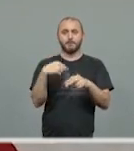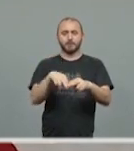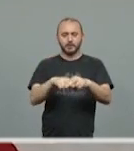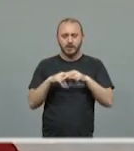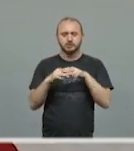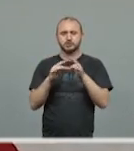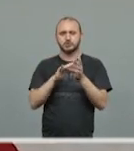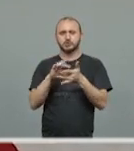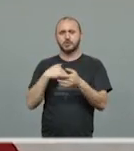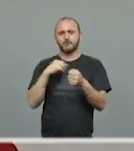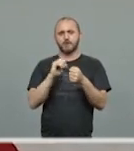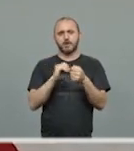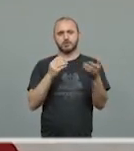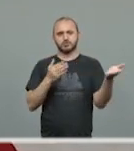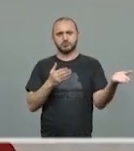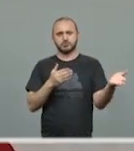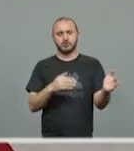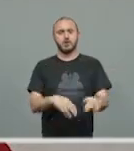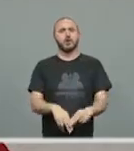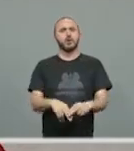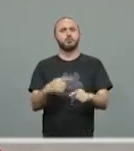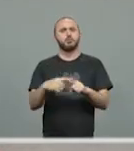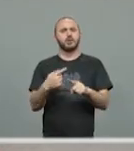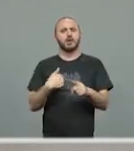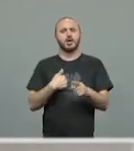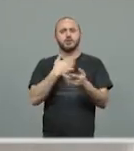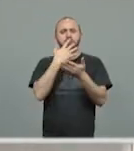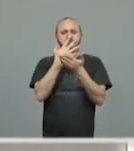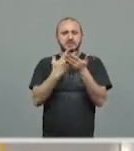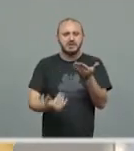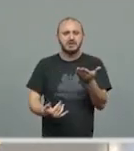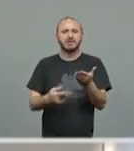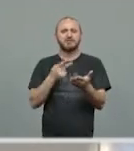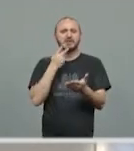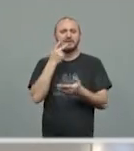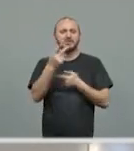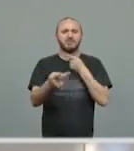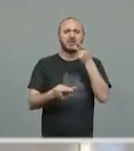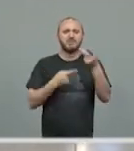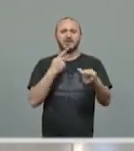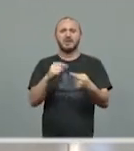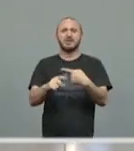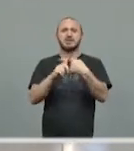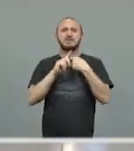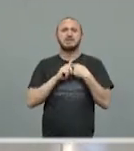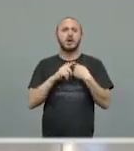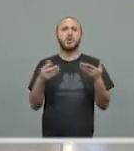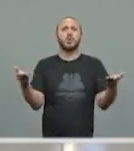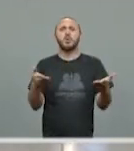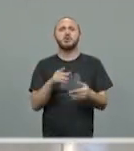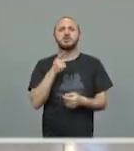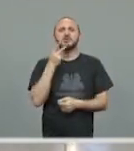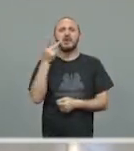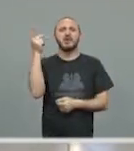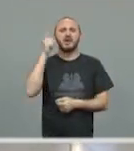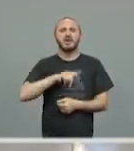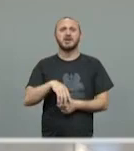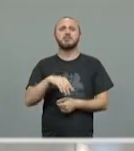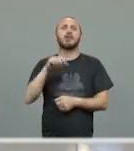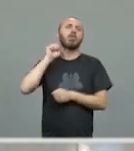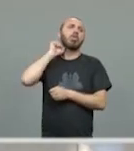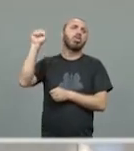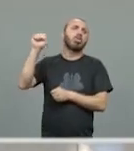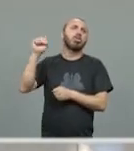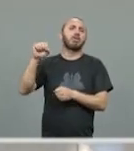eu faço isso. Por que eu vou derramar meu sangue falando dos cristãos? O que ganham os cristãos hoje sendo degolados